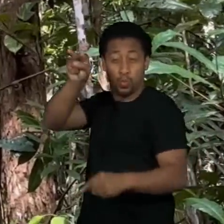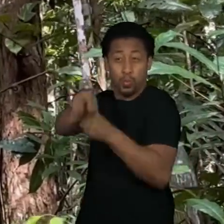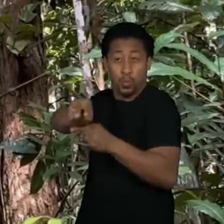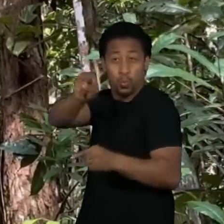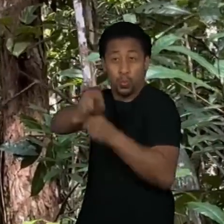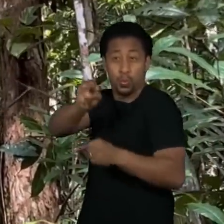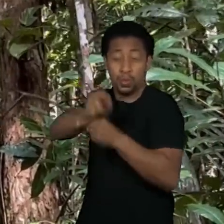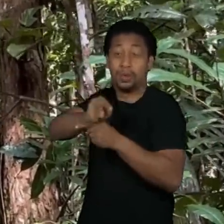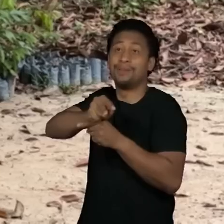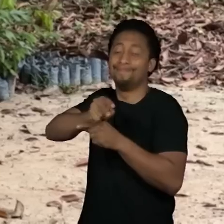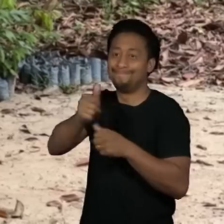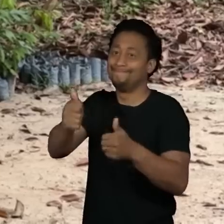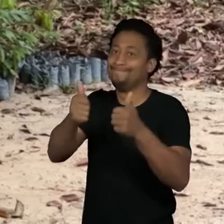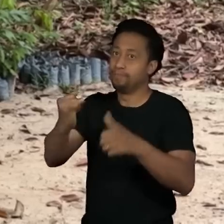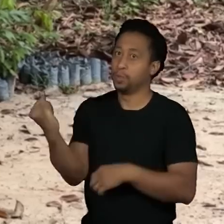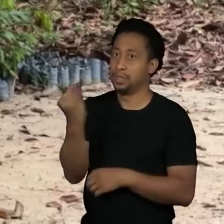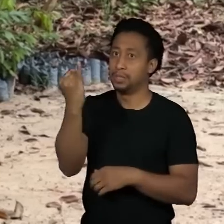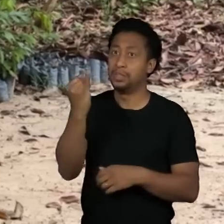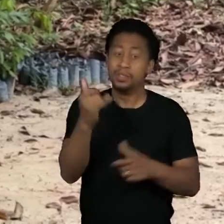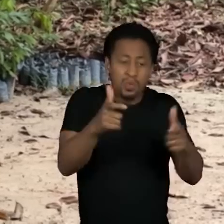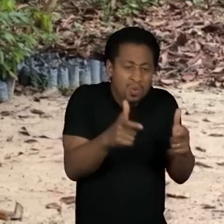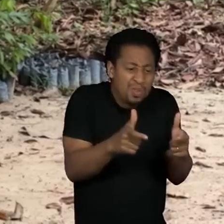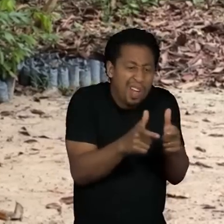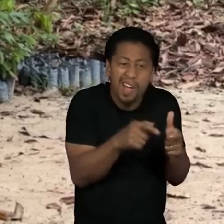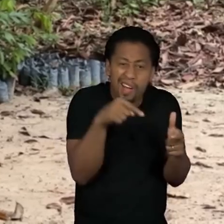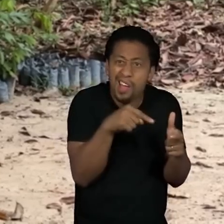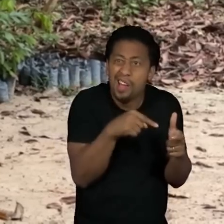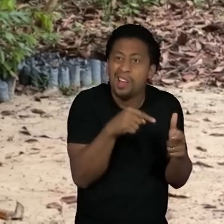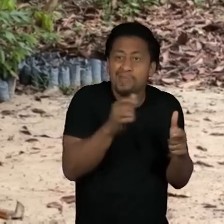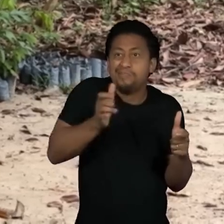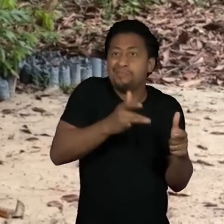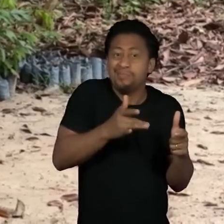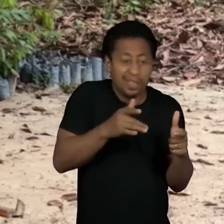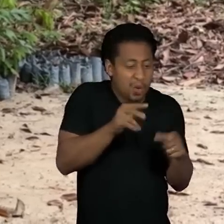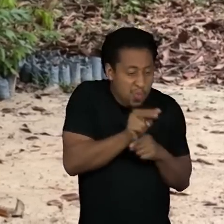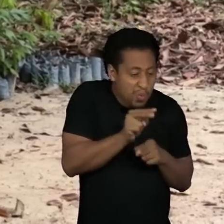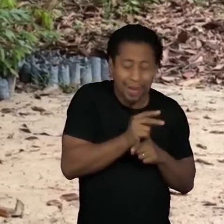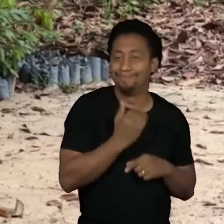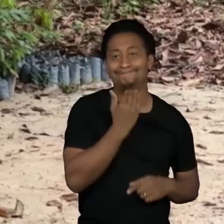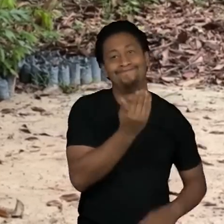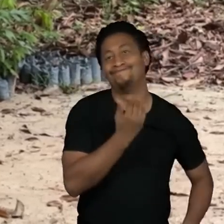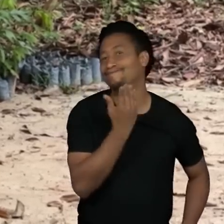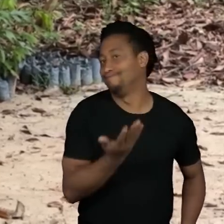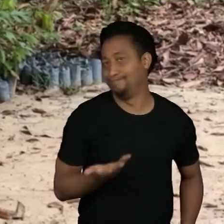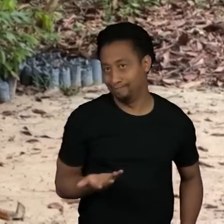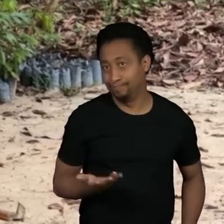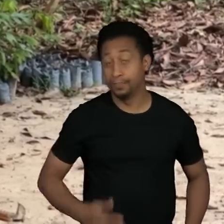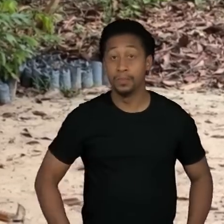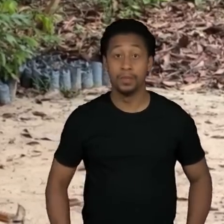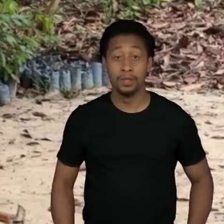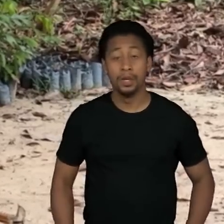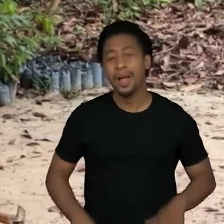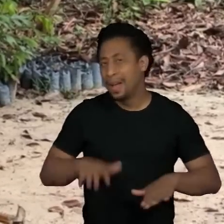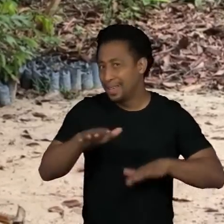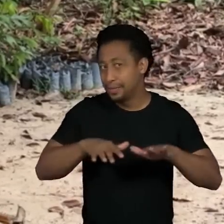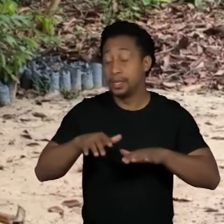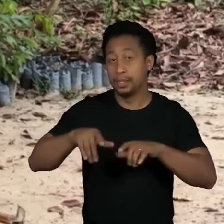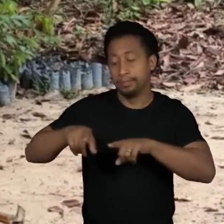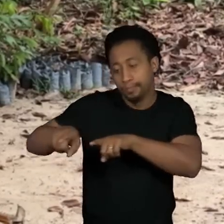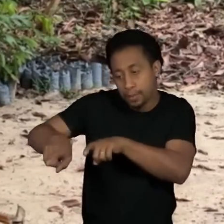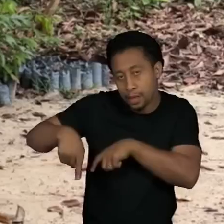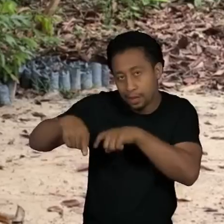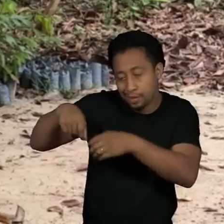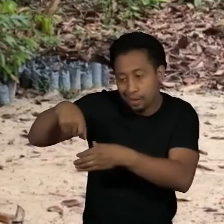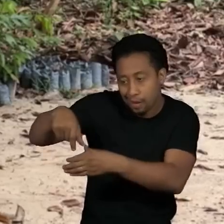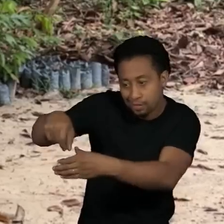remanescentes. Quando você abandona o cultivo, a criação de gado e permite